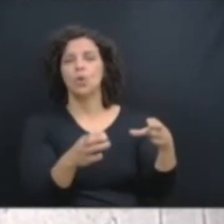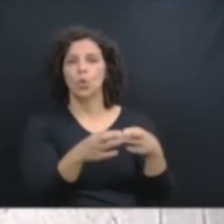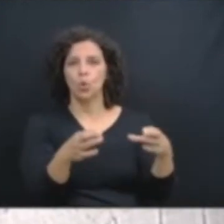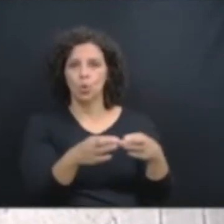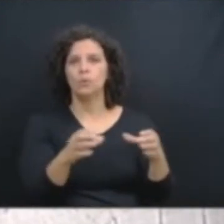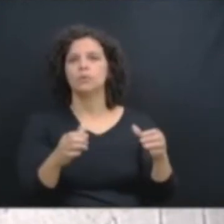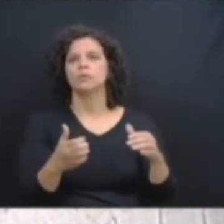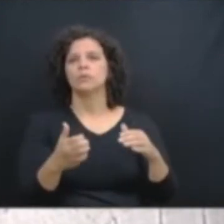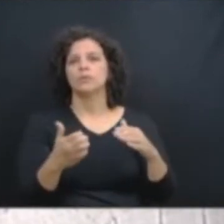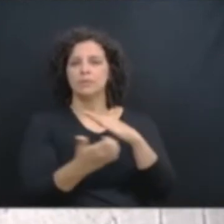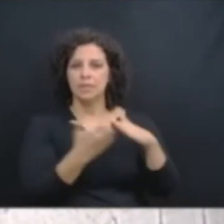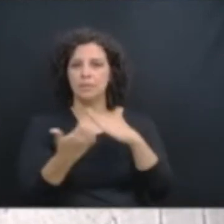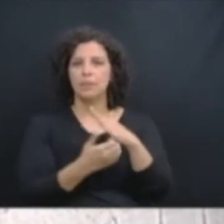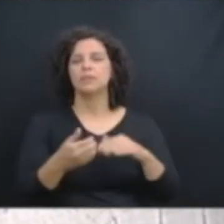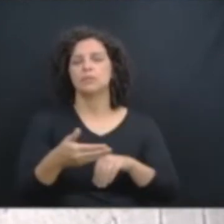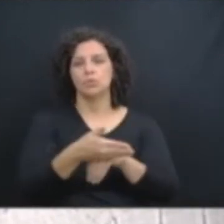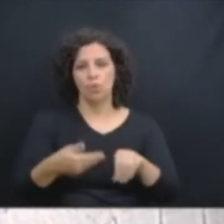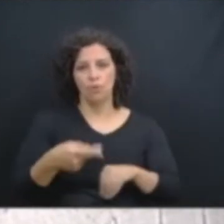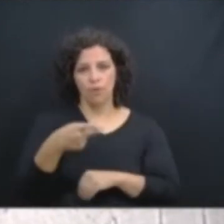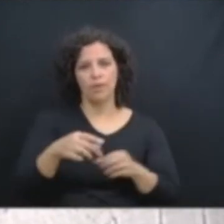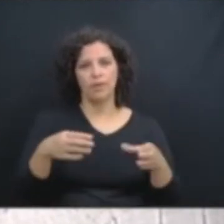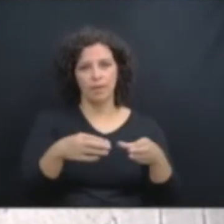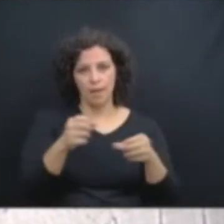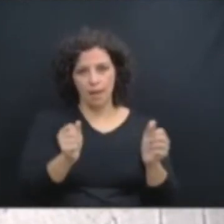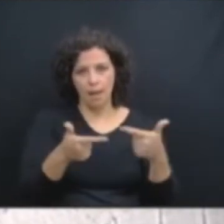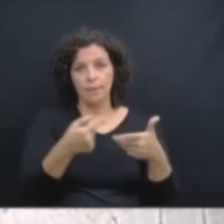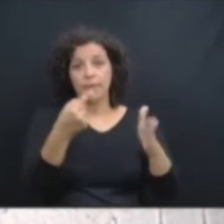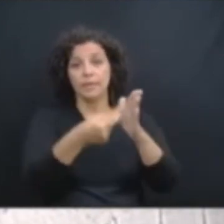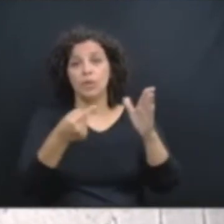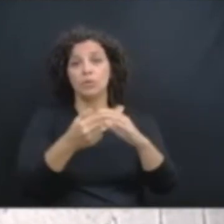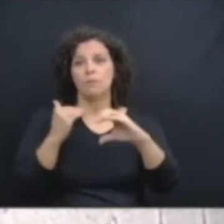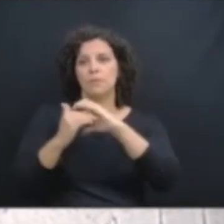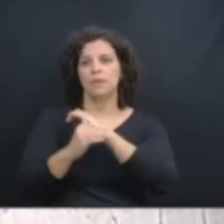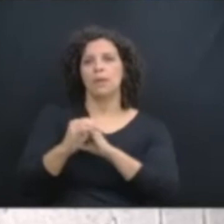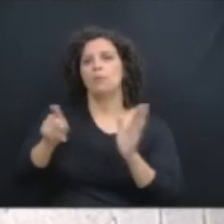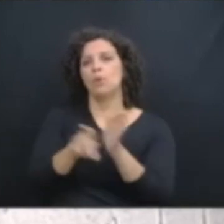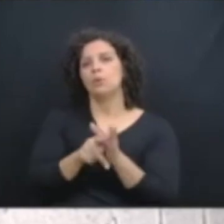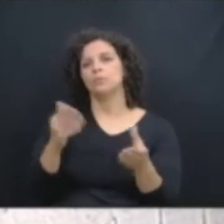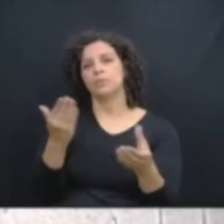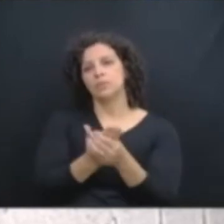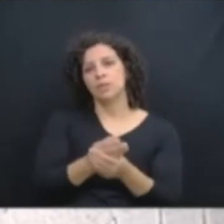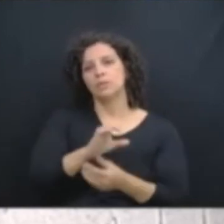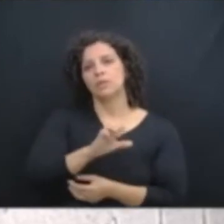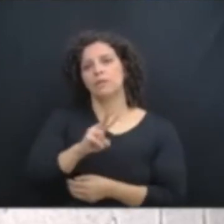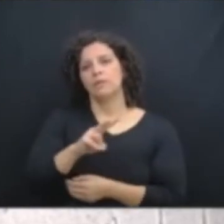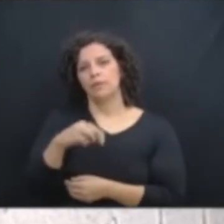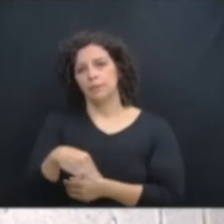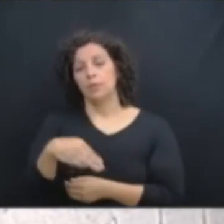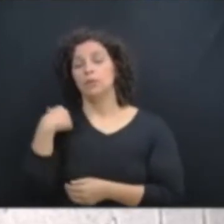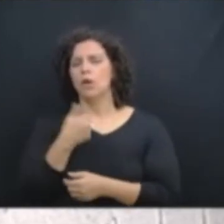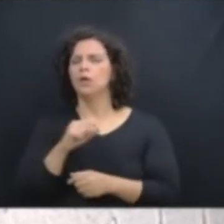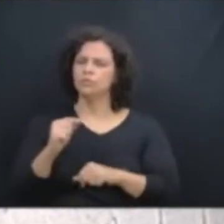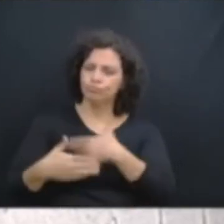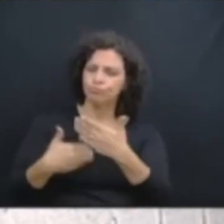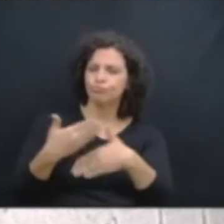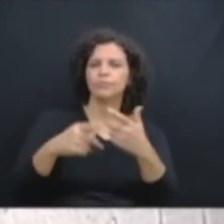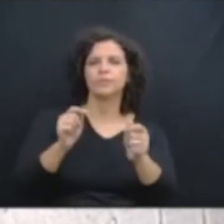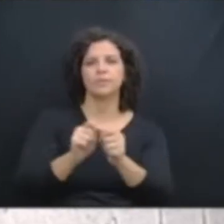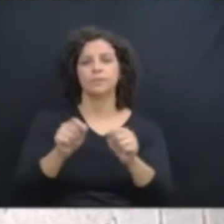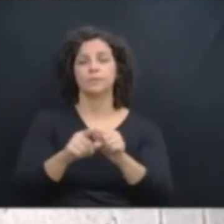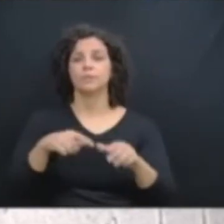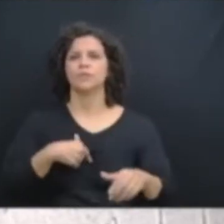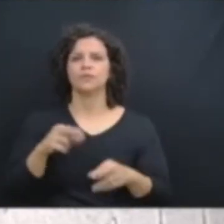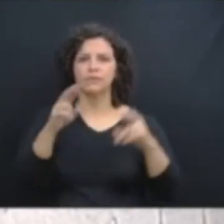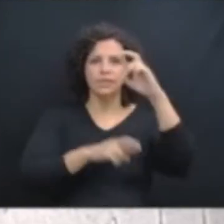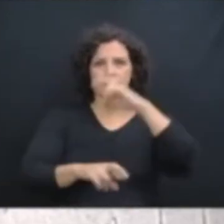das estatais e das empresas públicas que foram denunciadas à CVM. E claro, nós vamos avançar nos órgãos